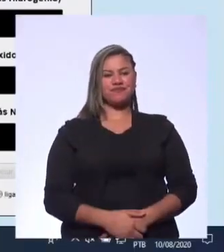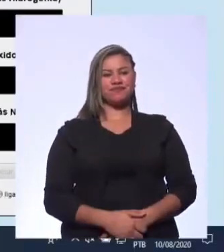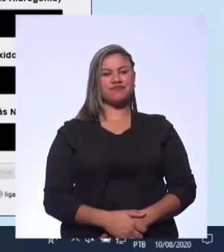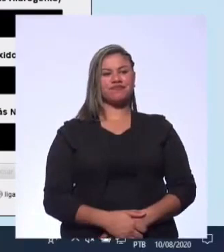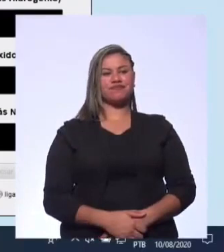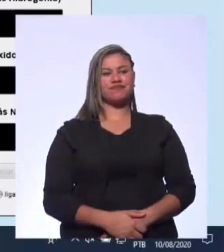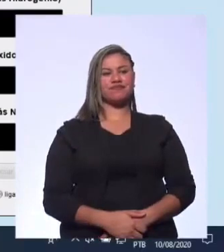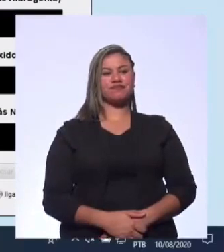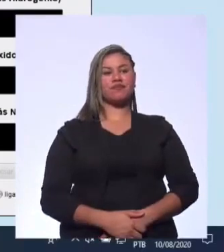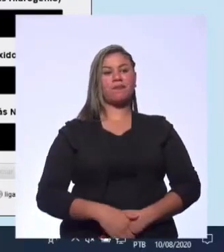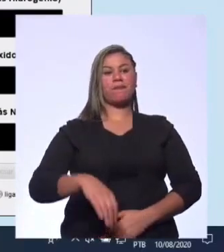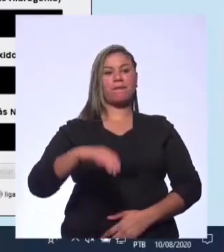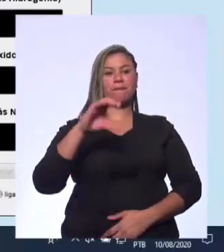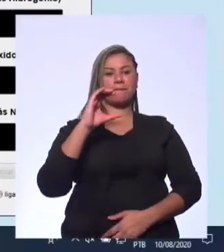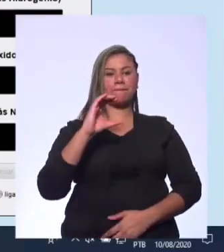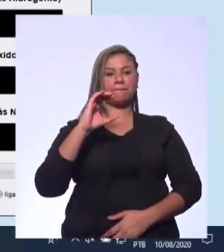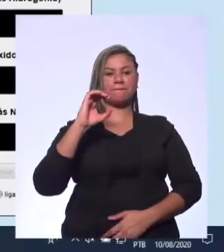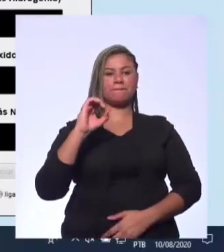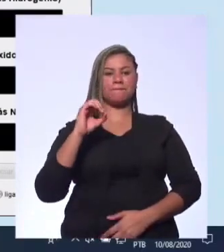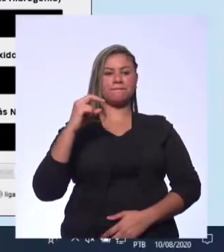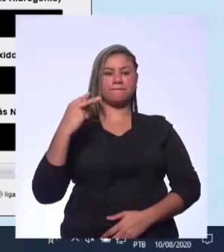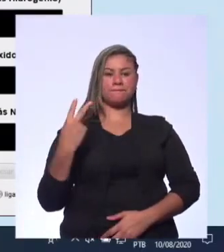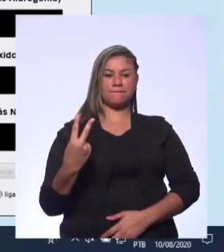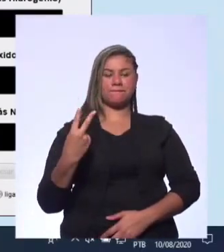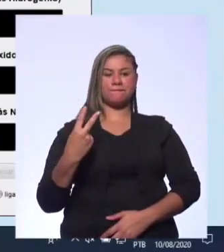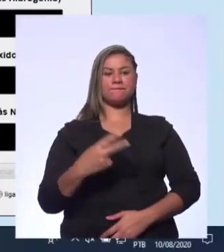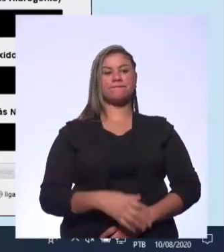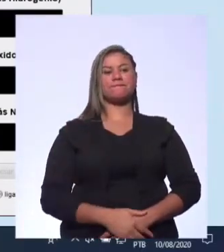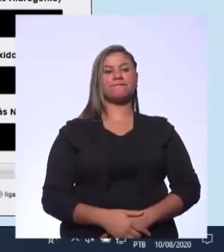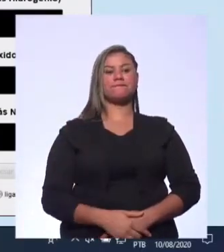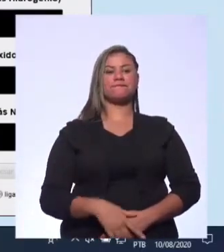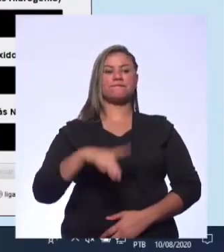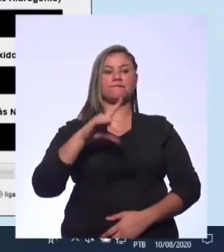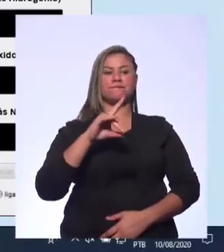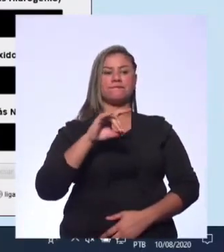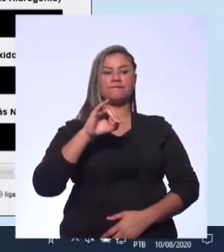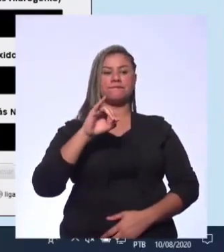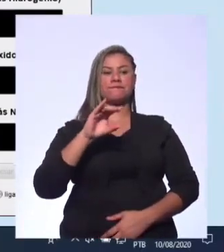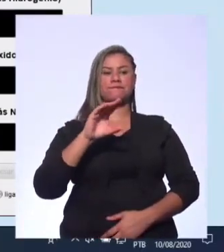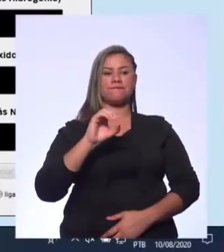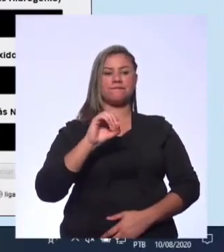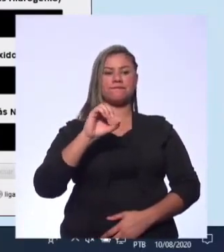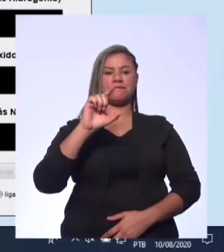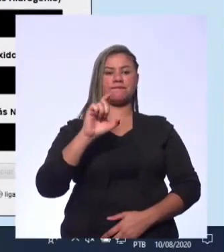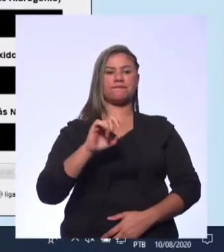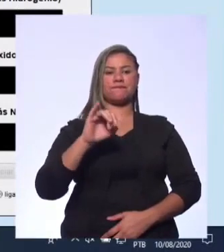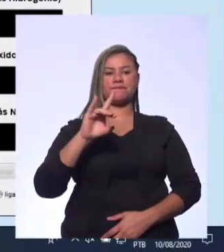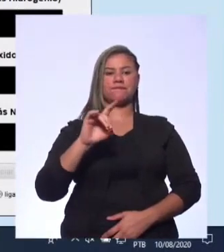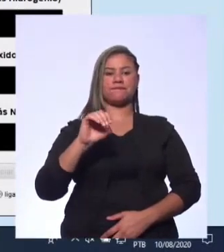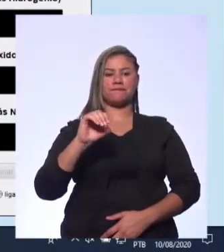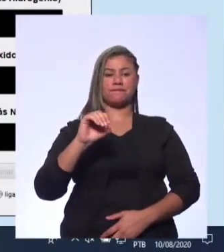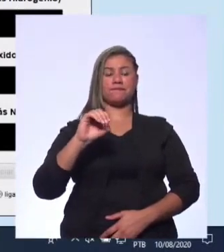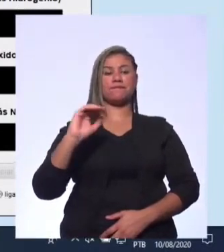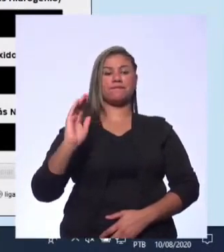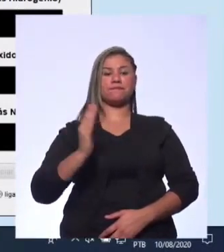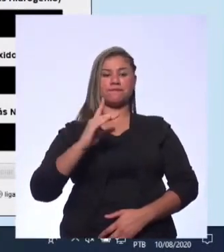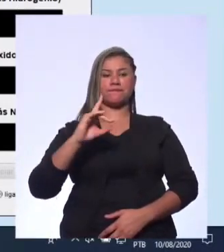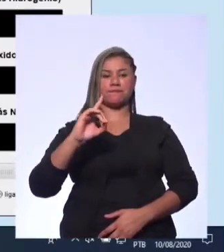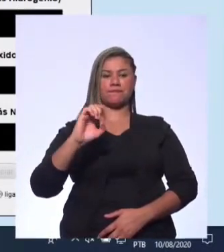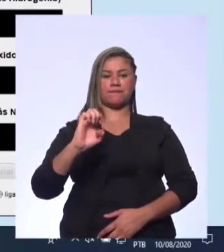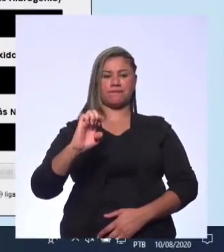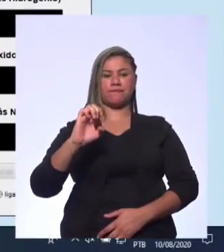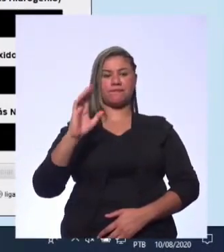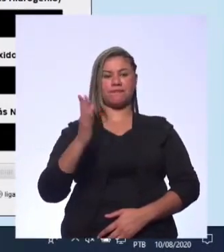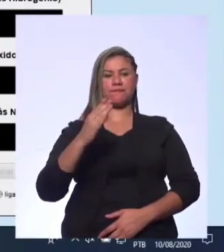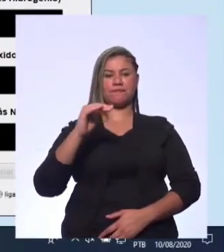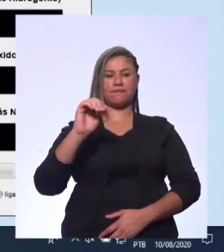quem? Ó, um CO2, né? No caso aqui, eu vou construir o dióxido de carbono. Então, eu tenho um carbono, eu